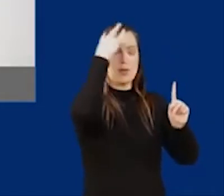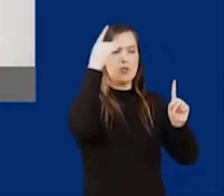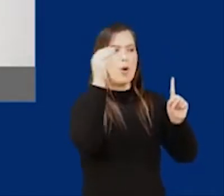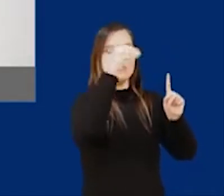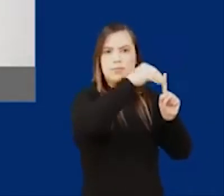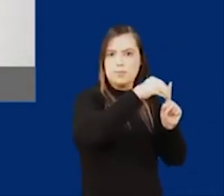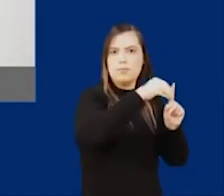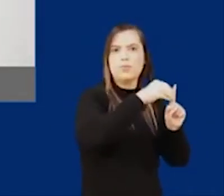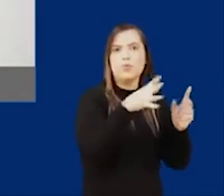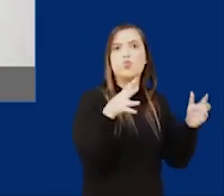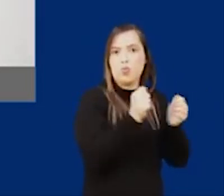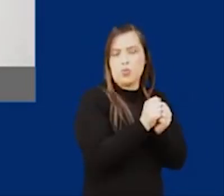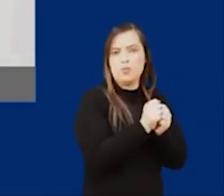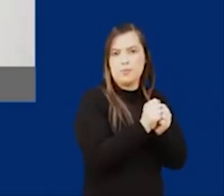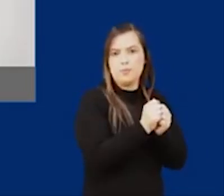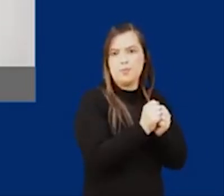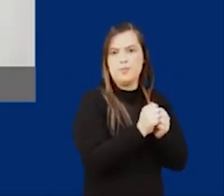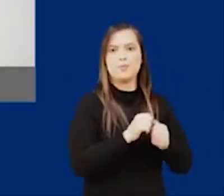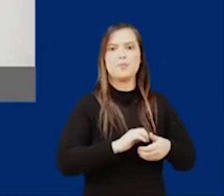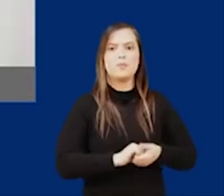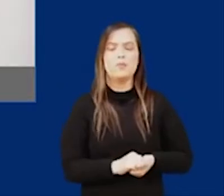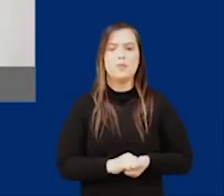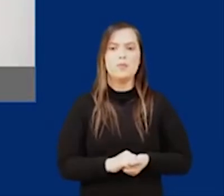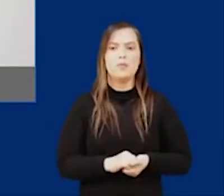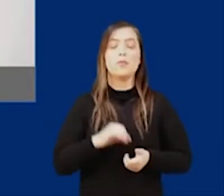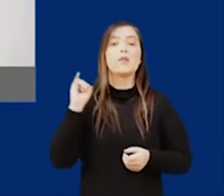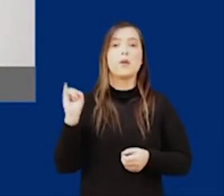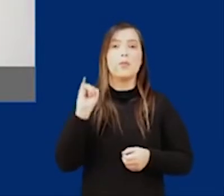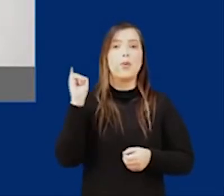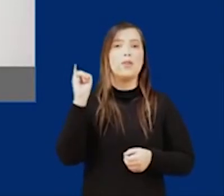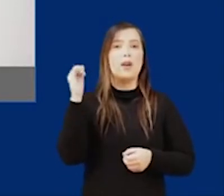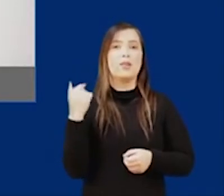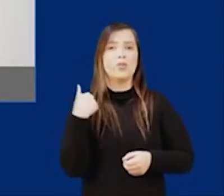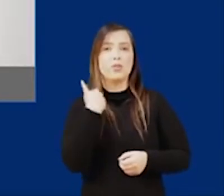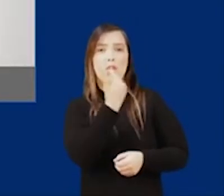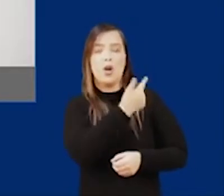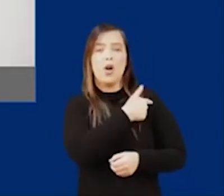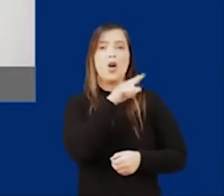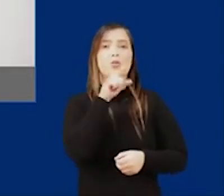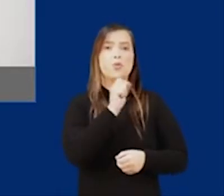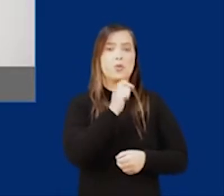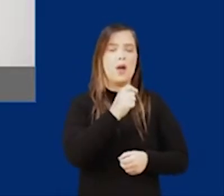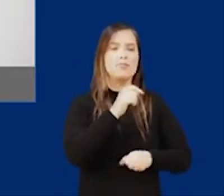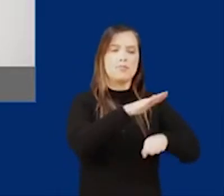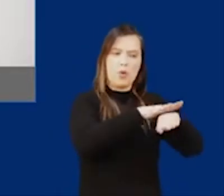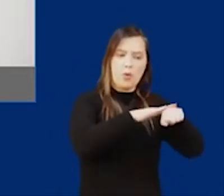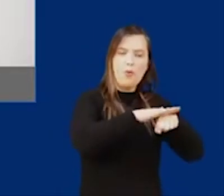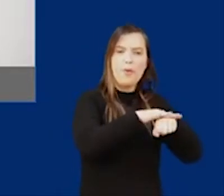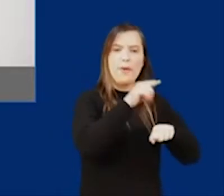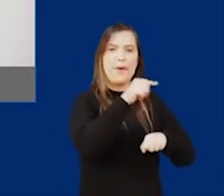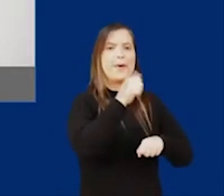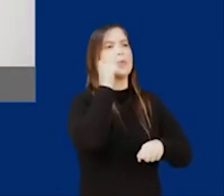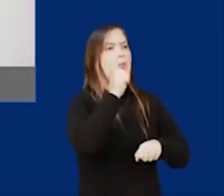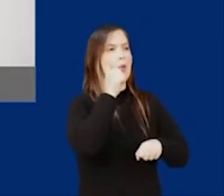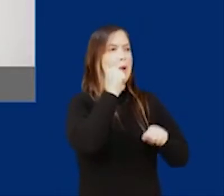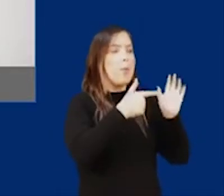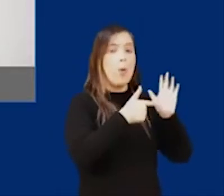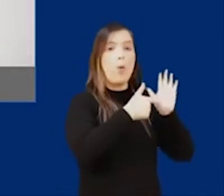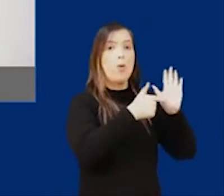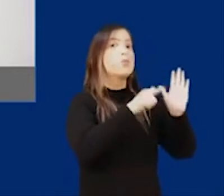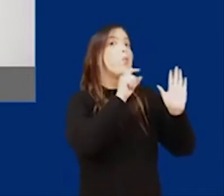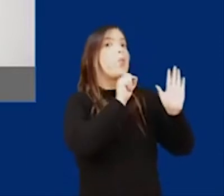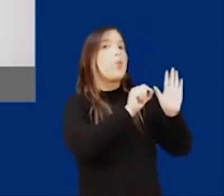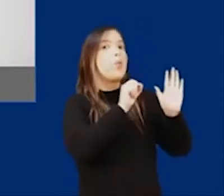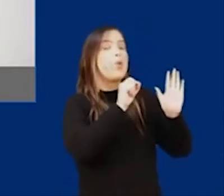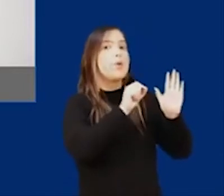pessoas. Então, é importante que a gente dialogue com essas mulheres, mostrando para elas o que